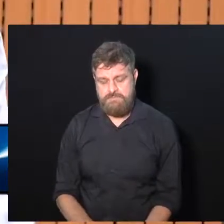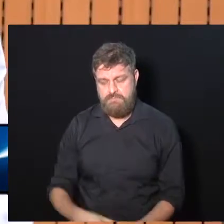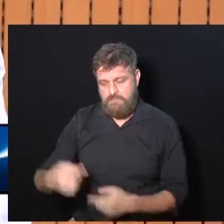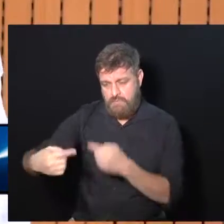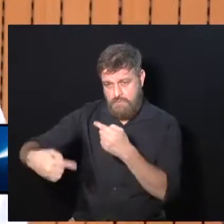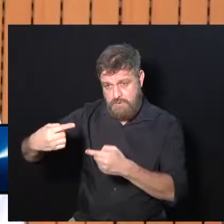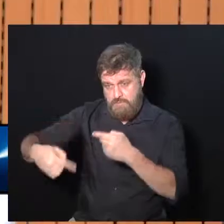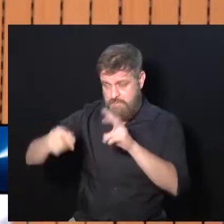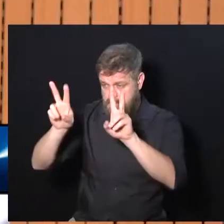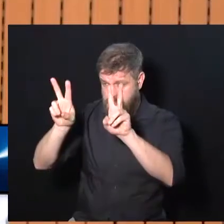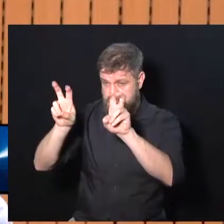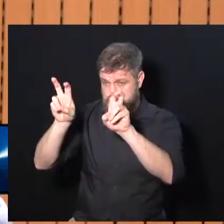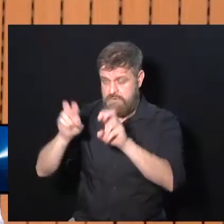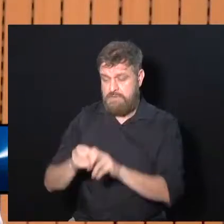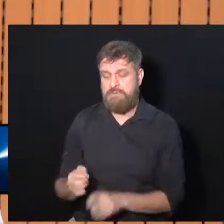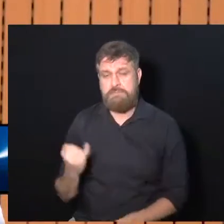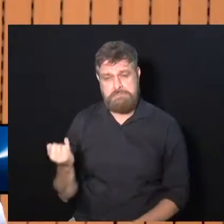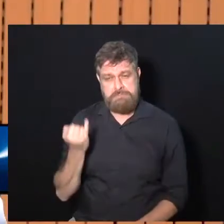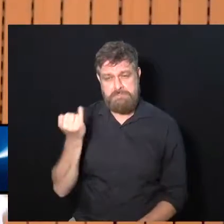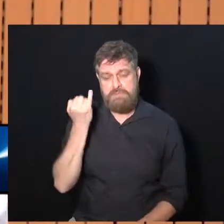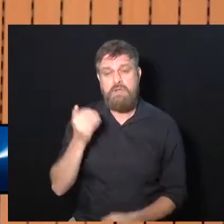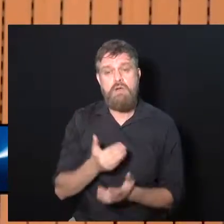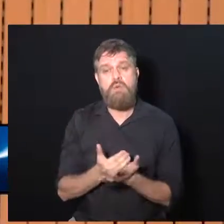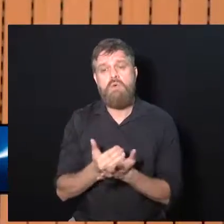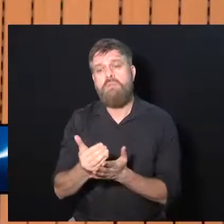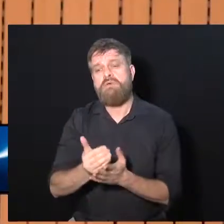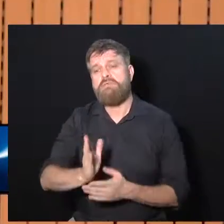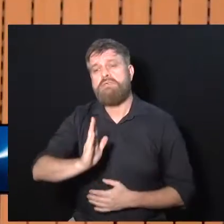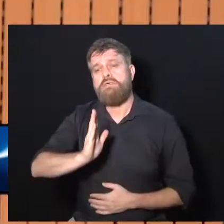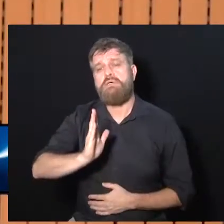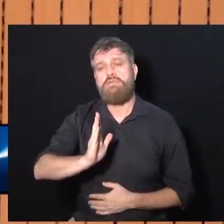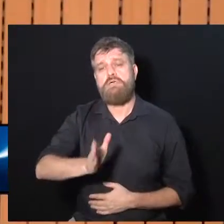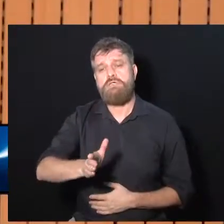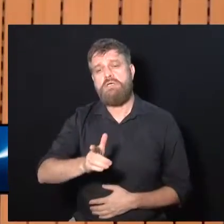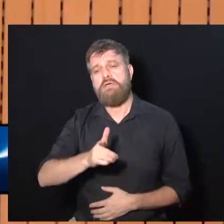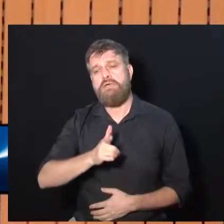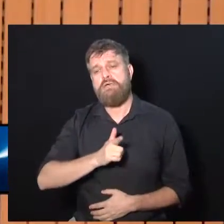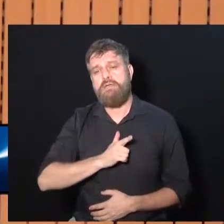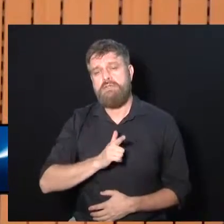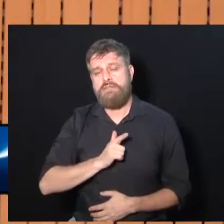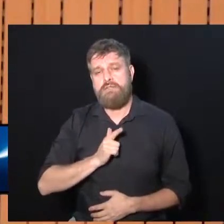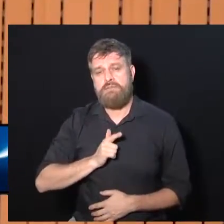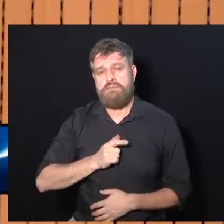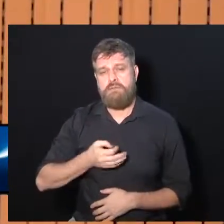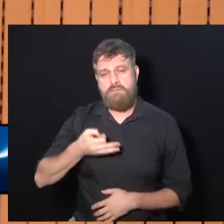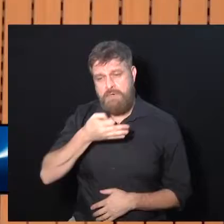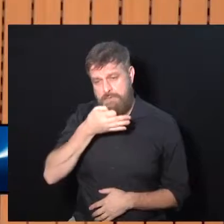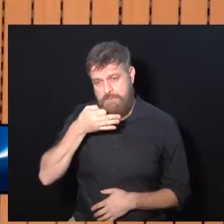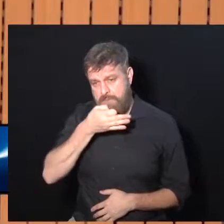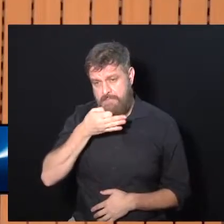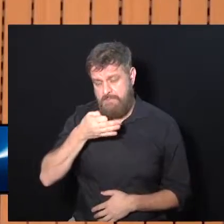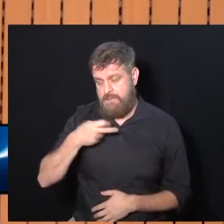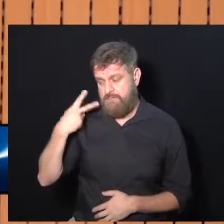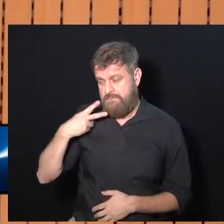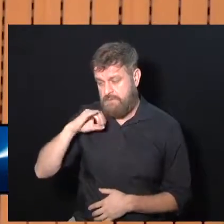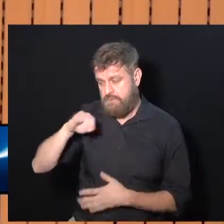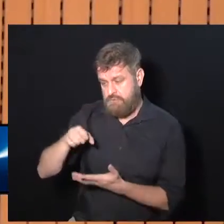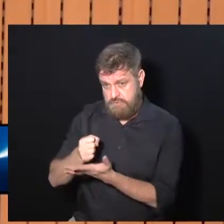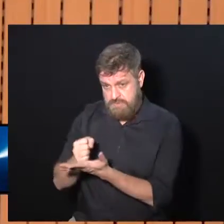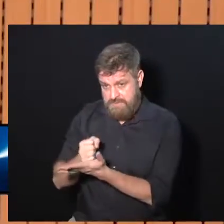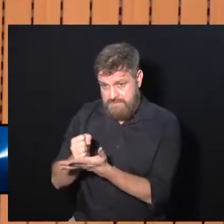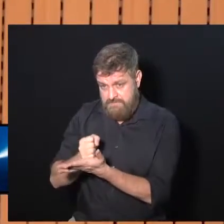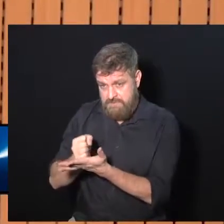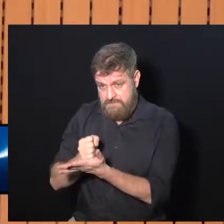sobre esse tema, já iniciar passando a palavra para o vereador Jorge da